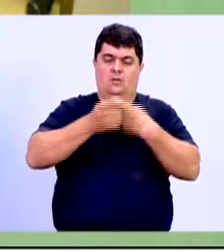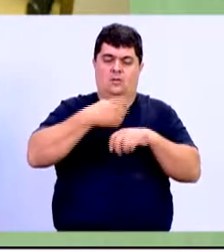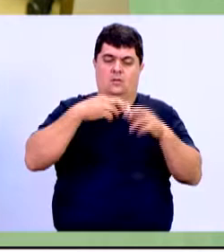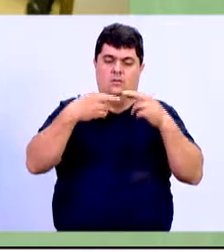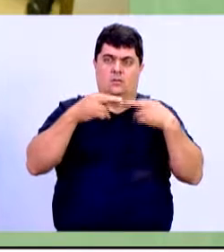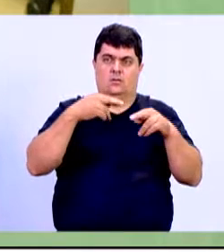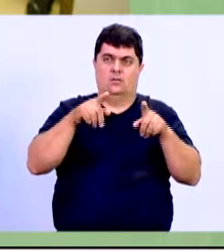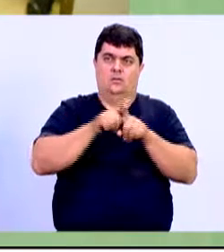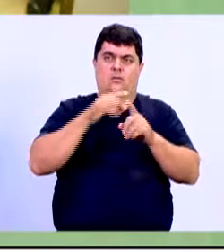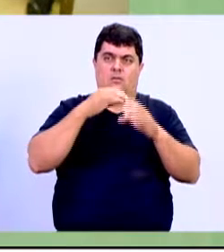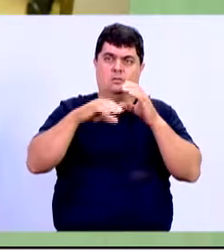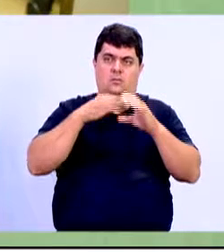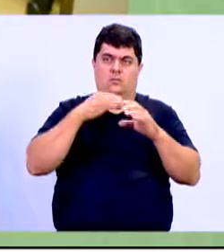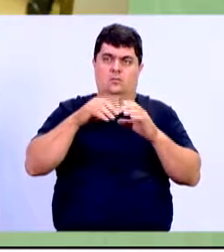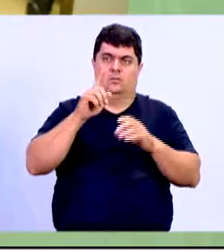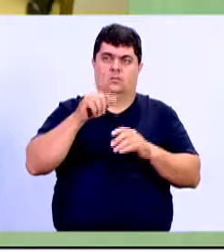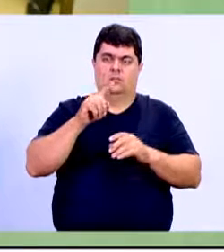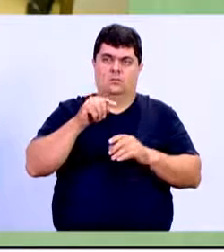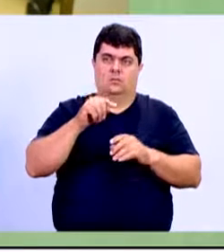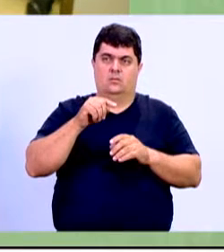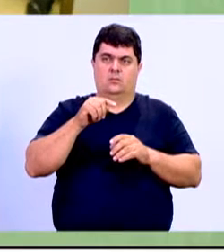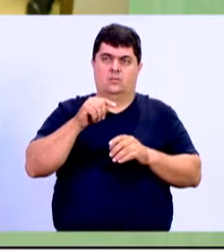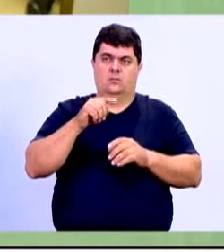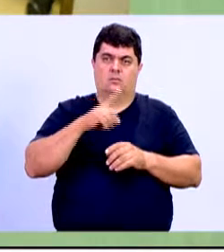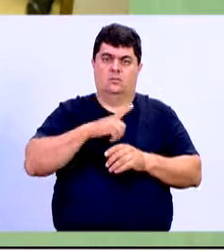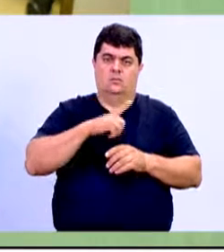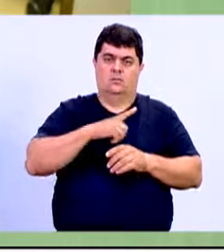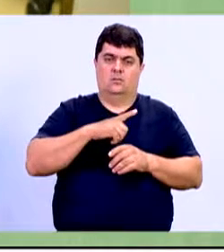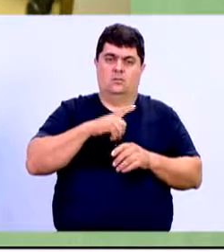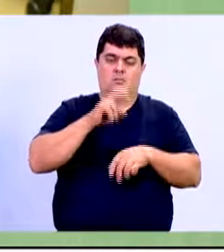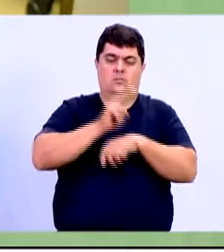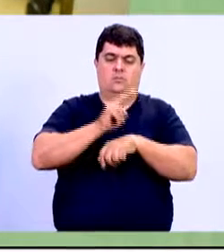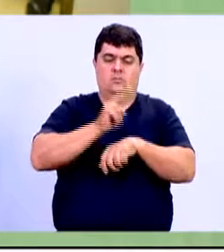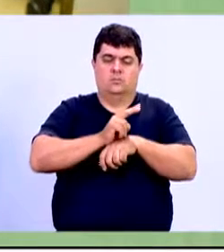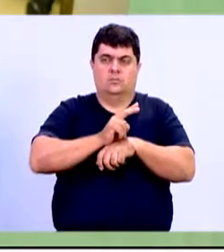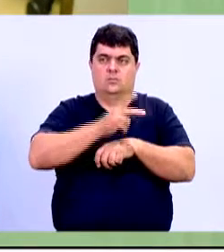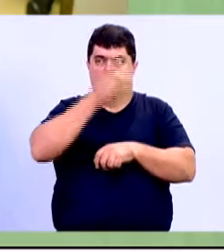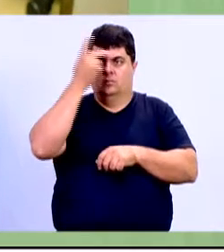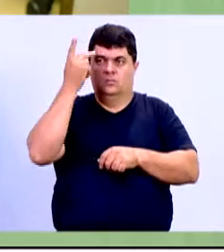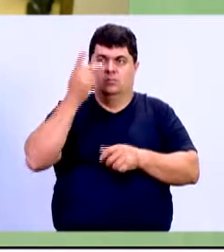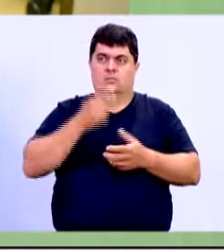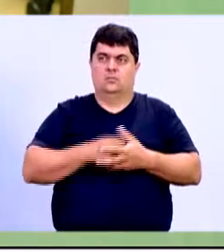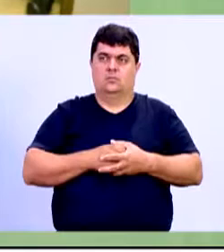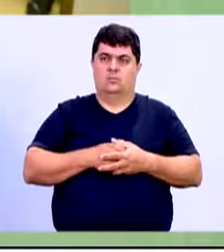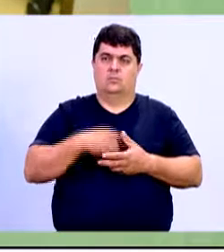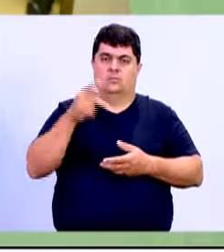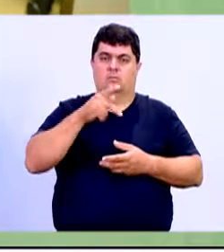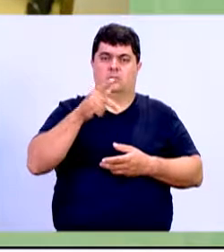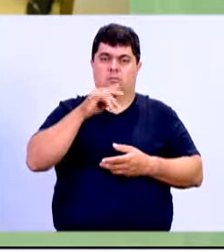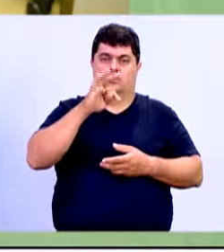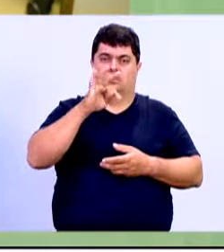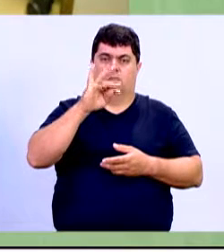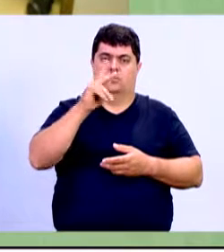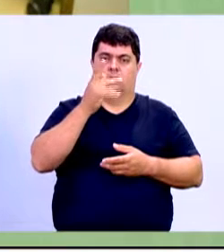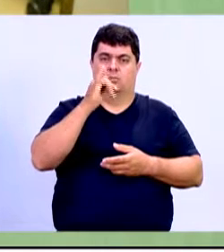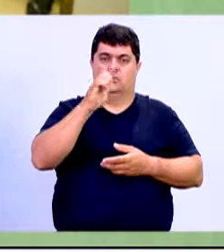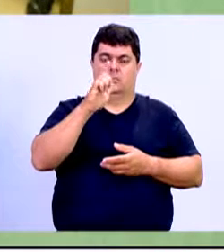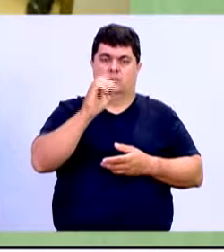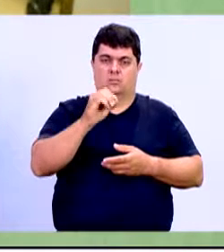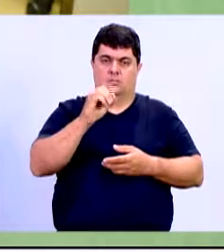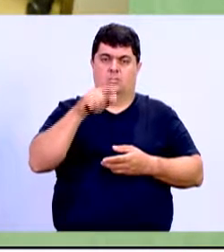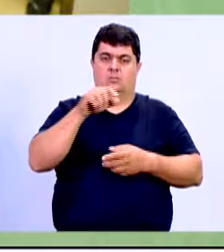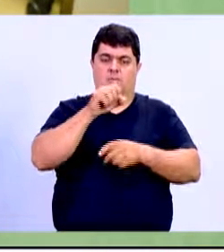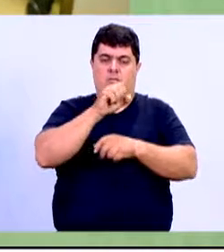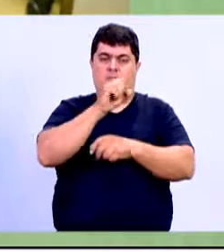e Comunicação, que é a divisão que cuida dos servidores, né? Esse aqui é o professor Tiago, ele é instrutor